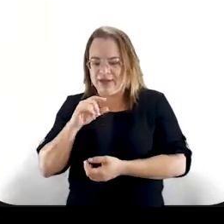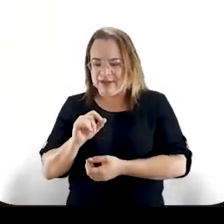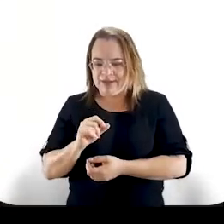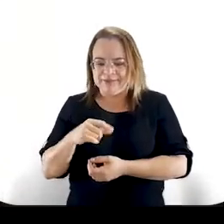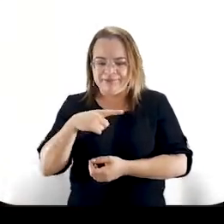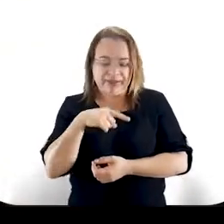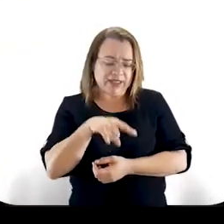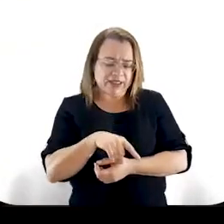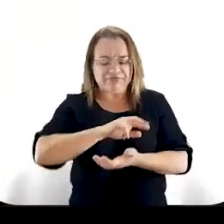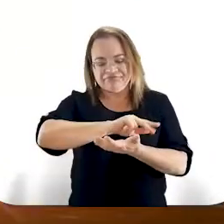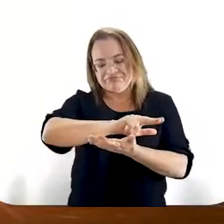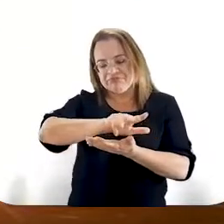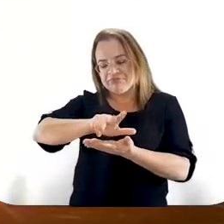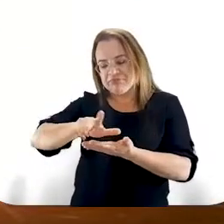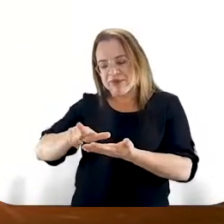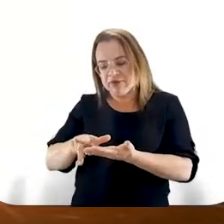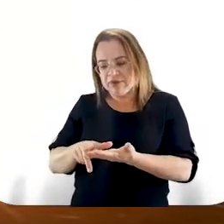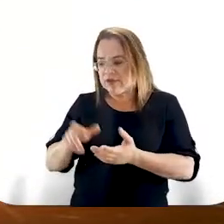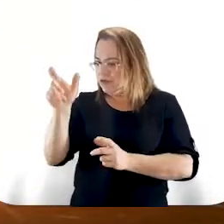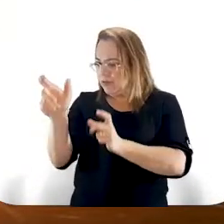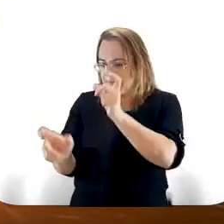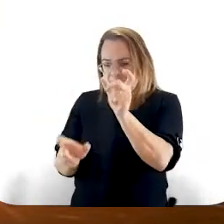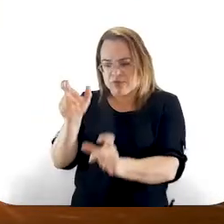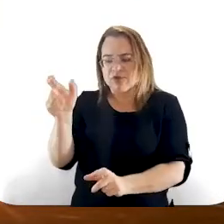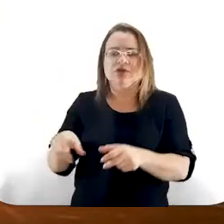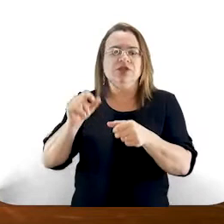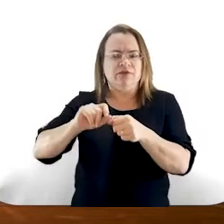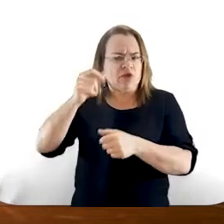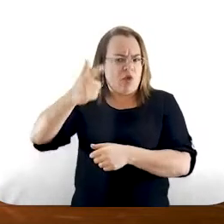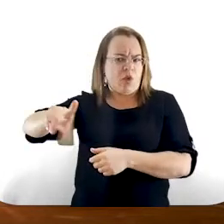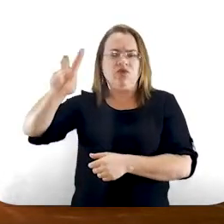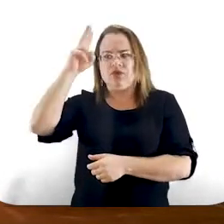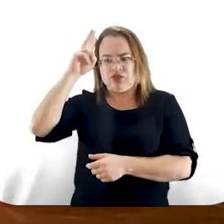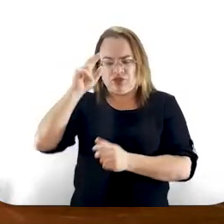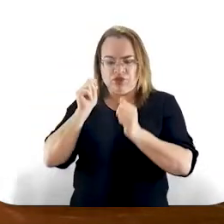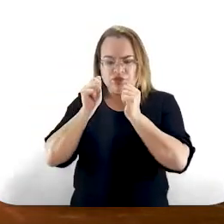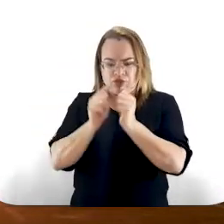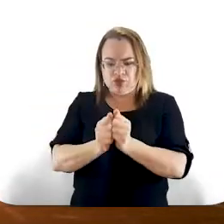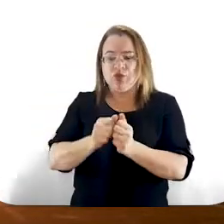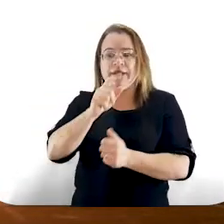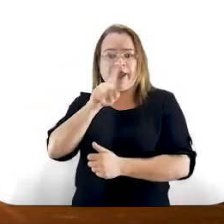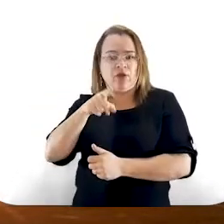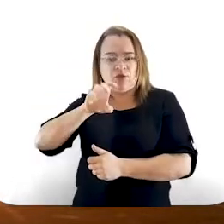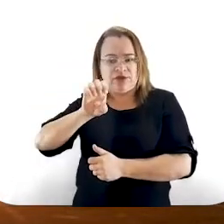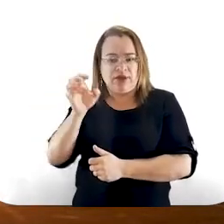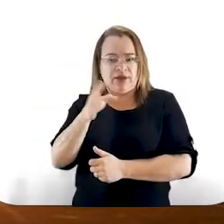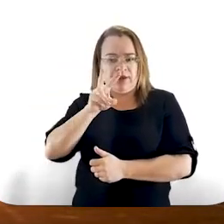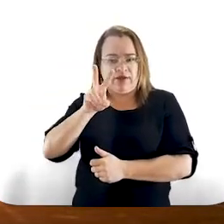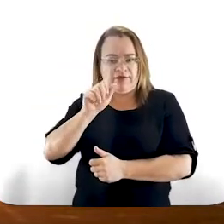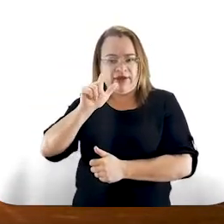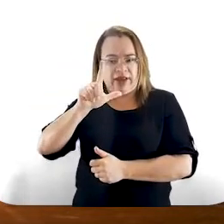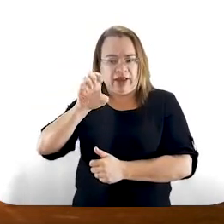nós temos aqui vários personagens que já fizeram também outras histórias conosco, que é o Zé Valentão. E o Zé Valentão